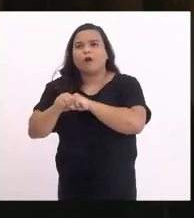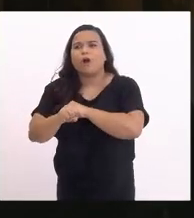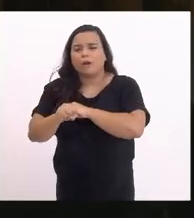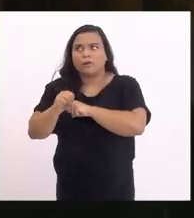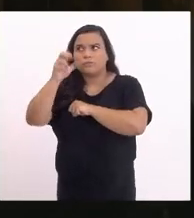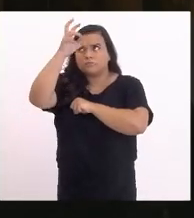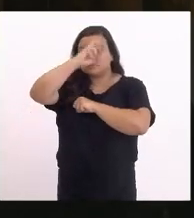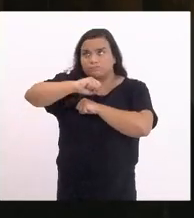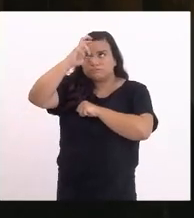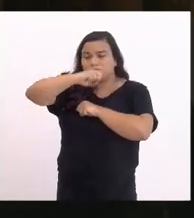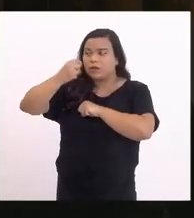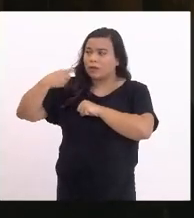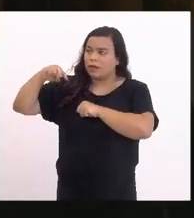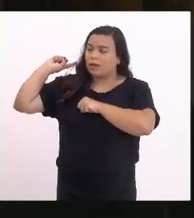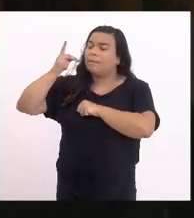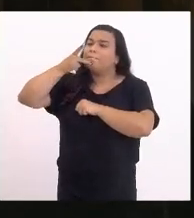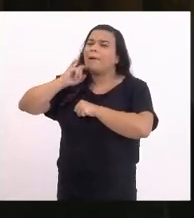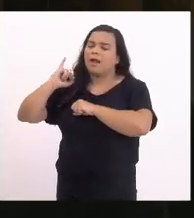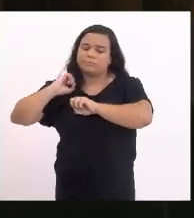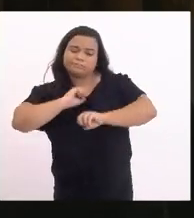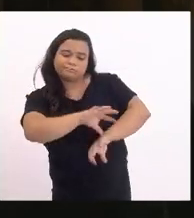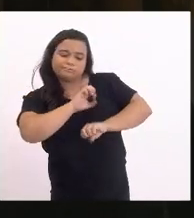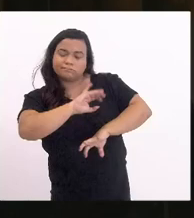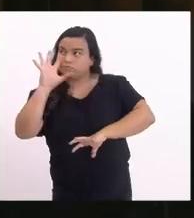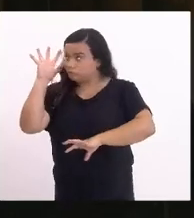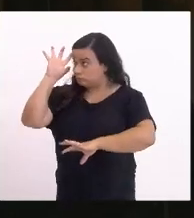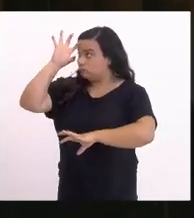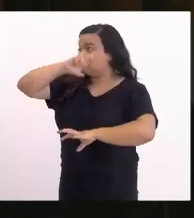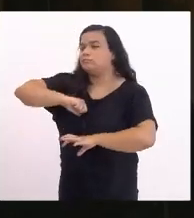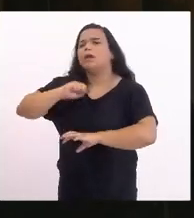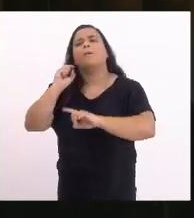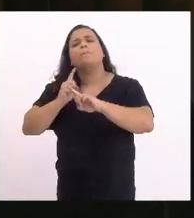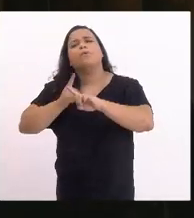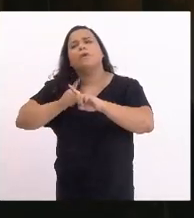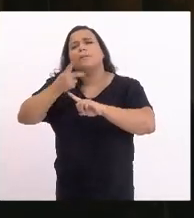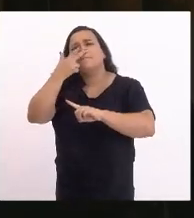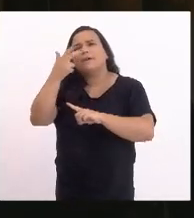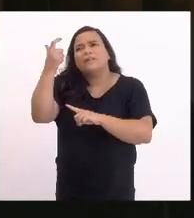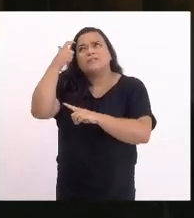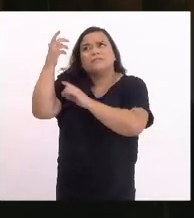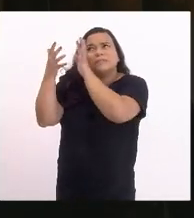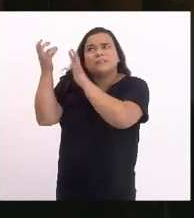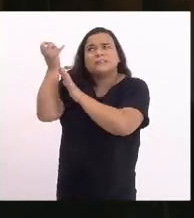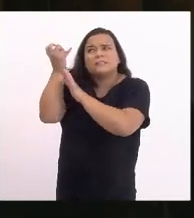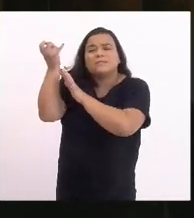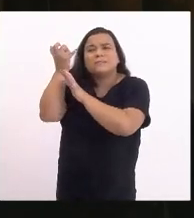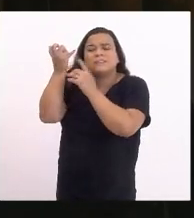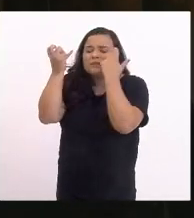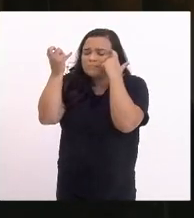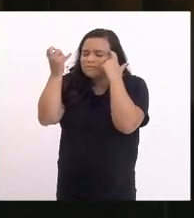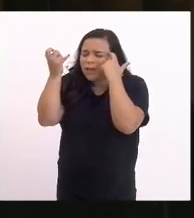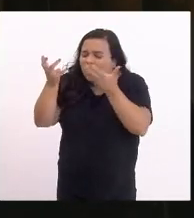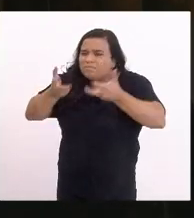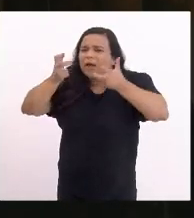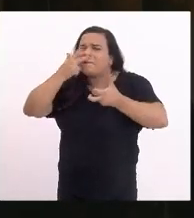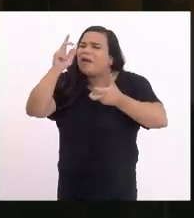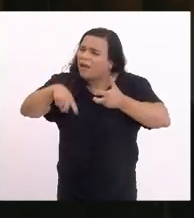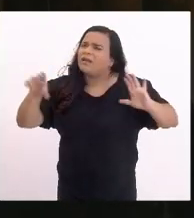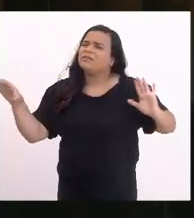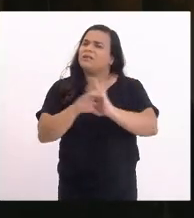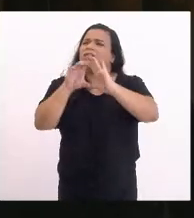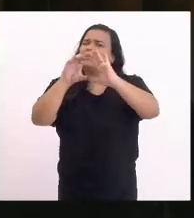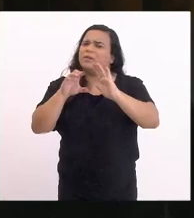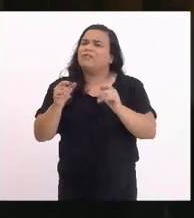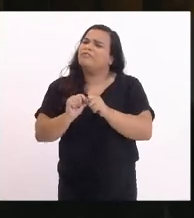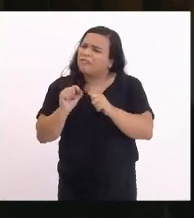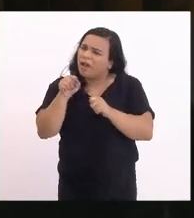pai dele. Só pode ser. Porque, em sã consciência, isso é criminoso, se fazer isso com alguém. Um colega